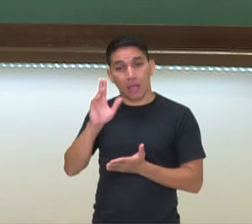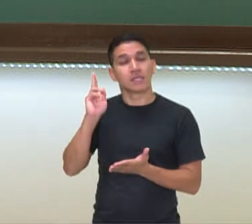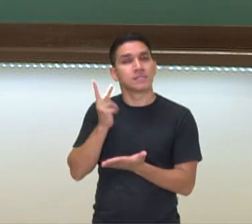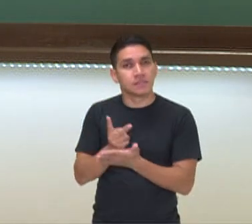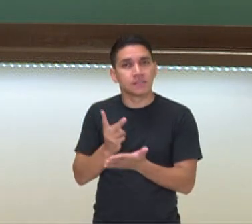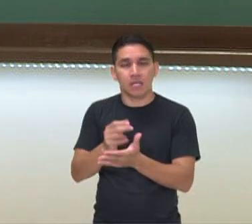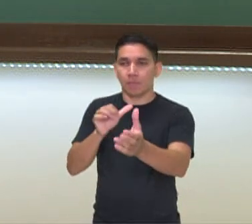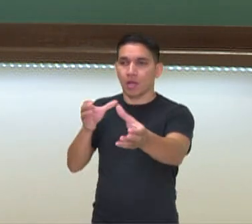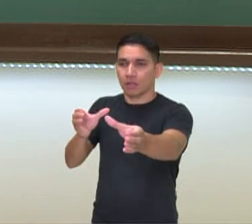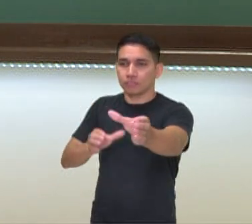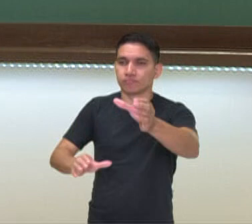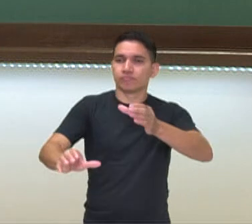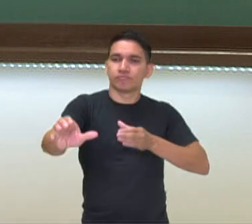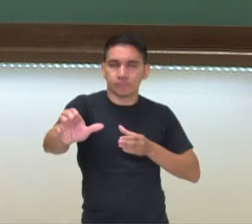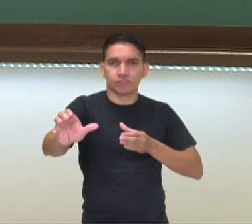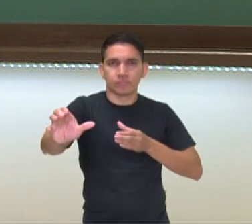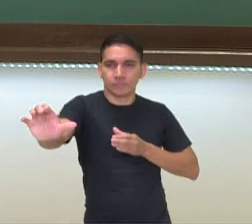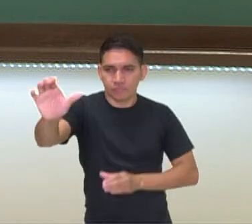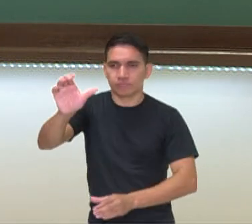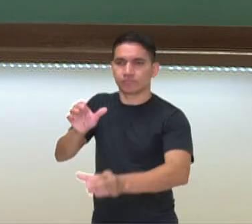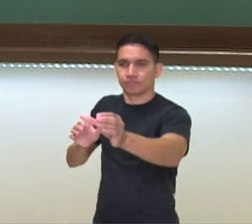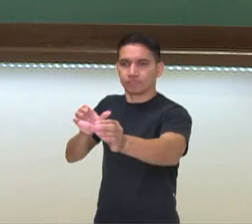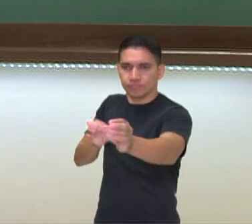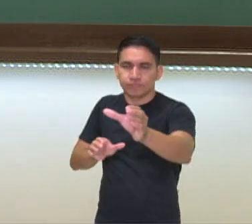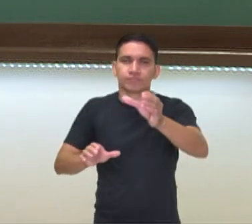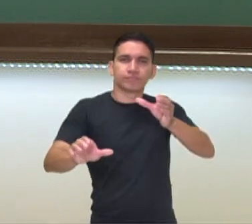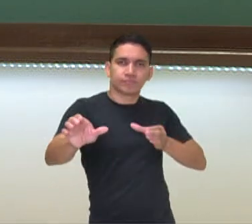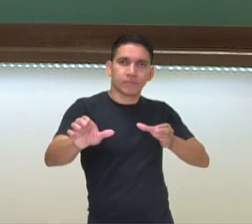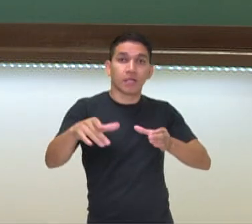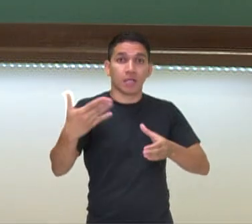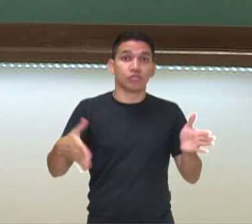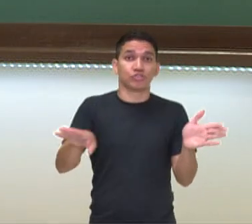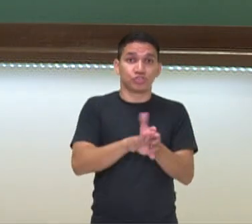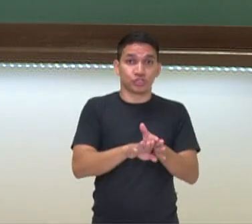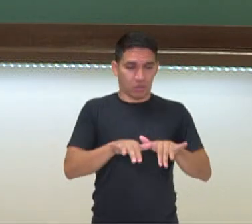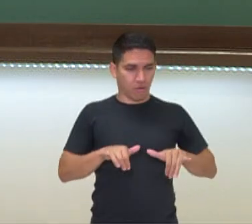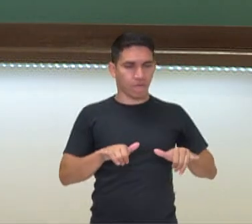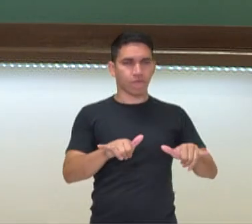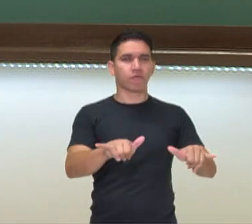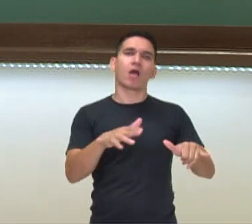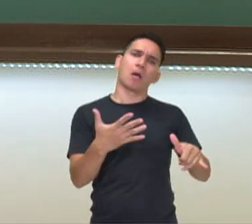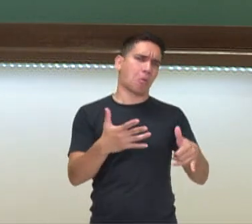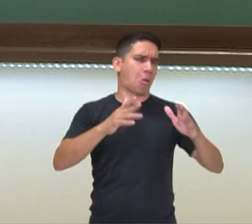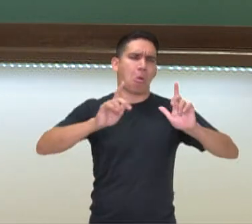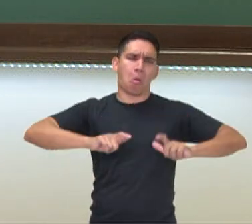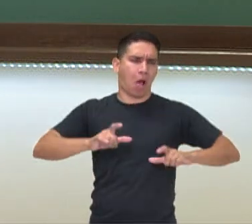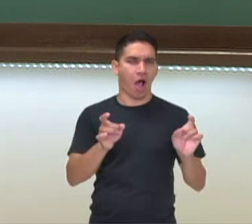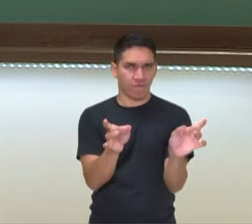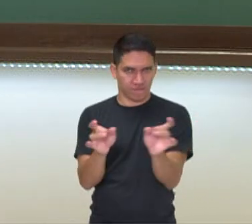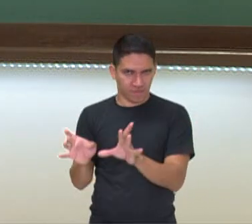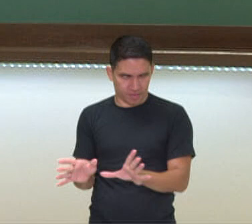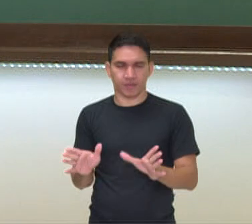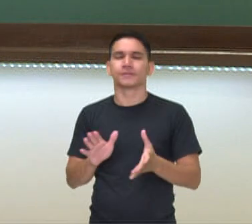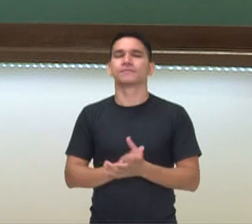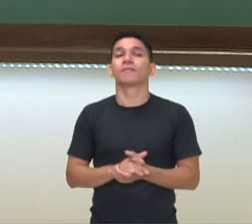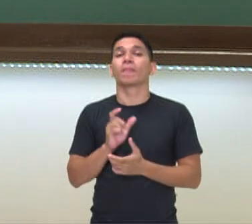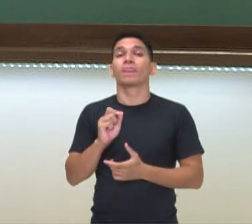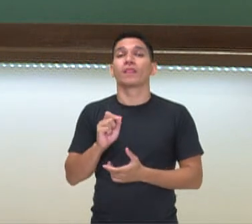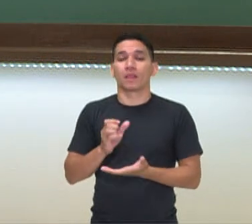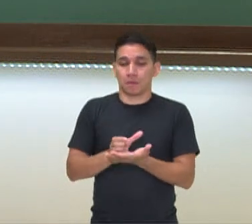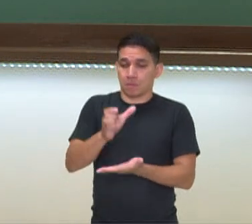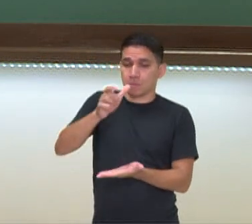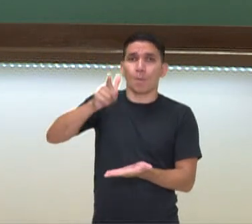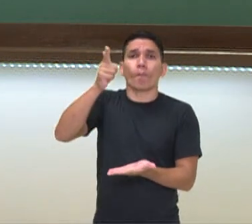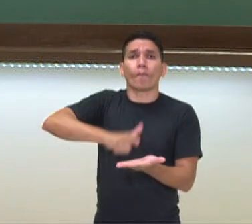sempre trocadas, permutadas. Então você chegava ao supermercado, à venda, ao espaço comercial com a garrafa